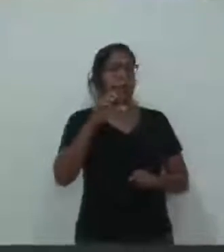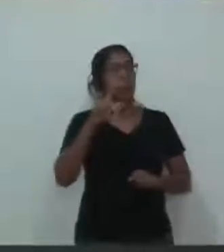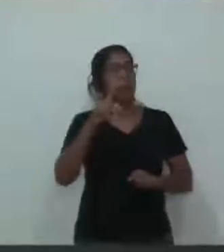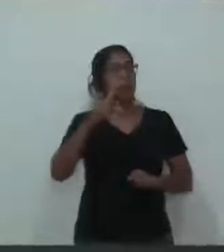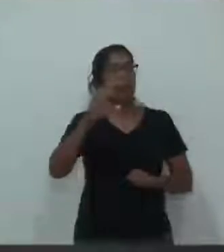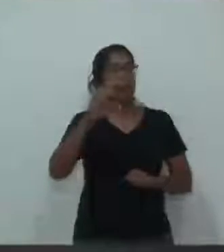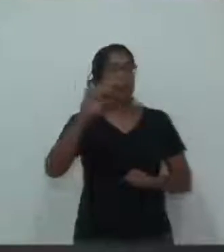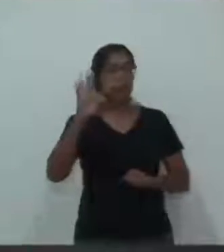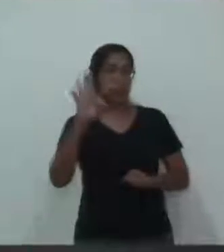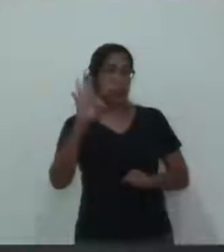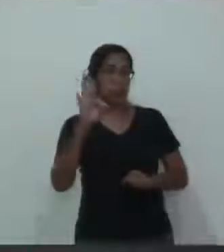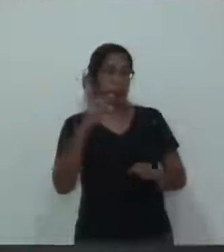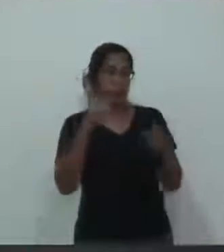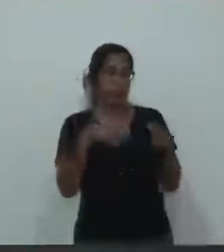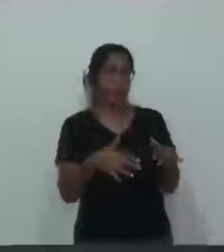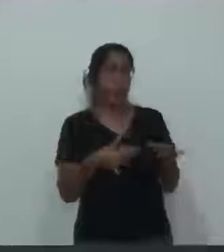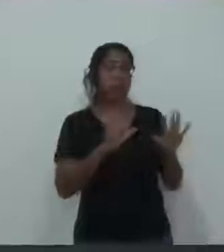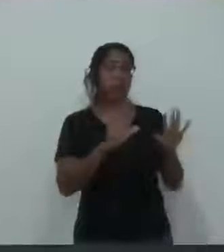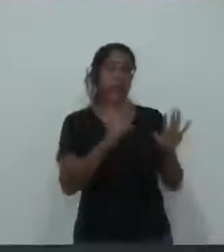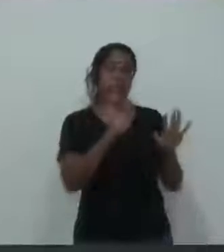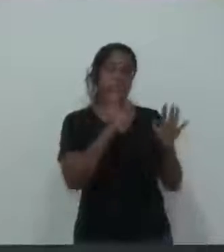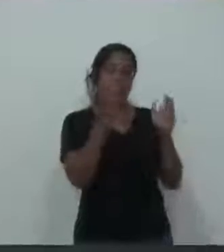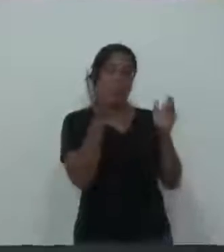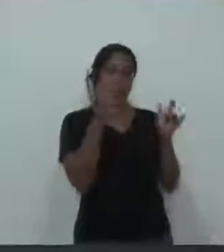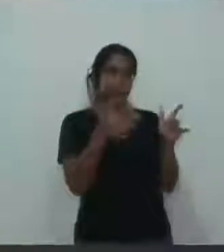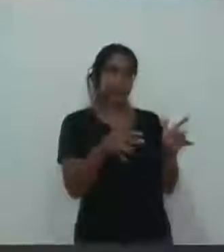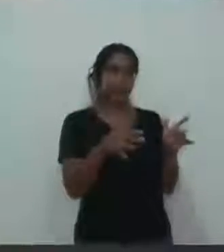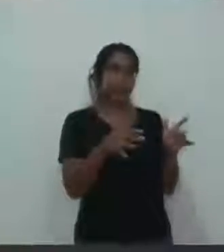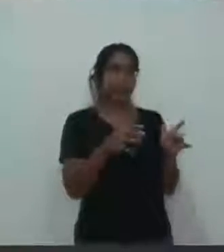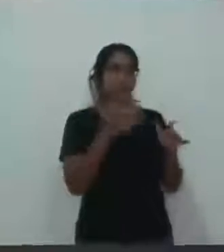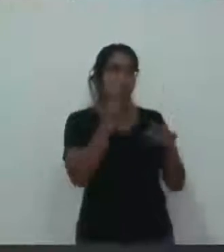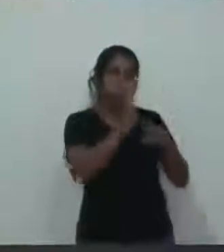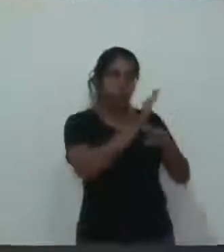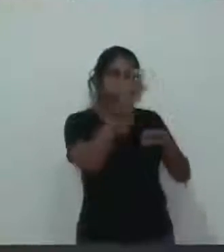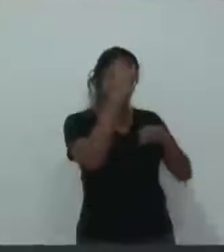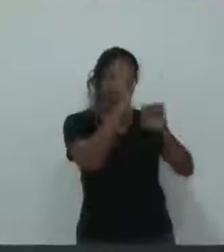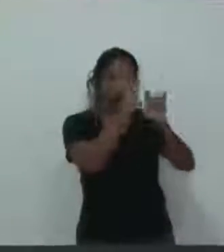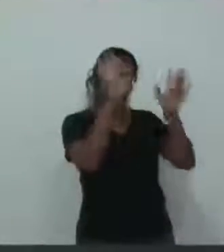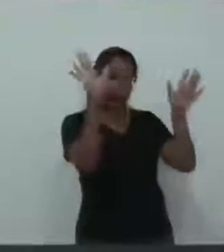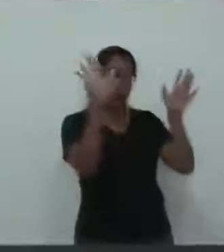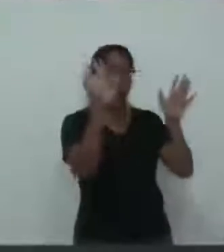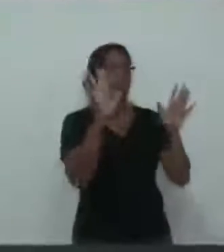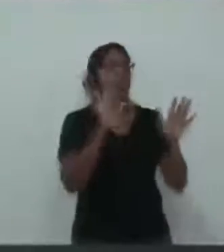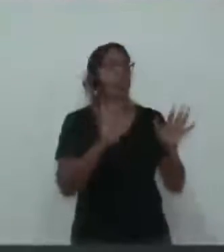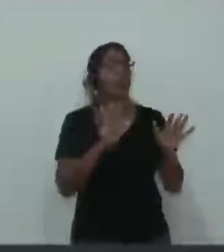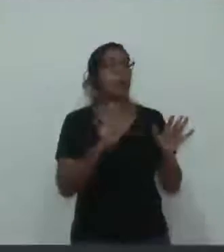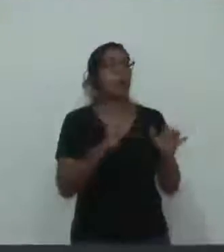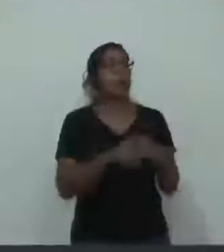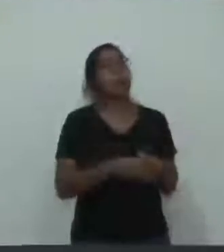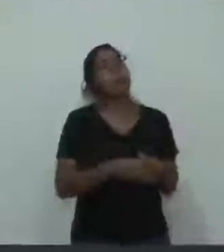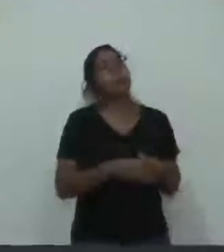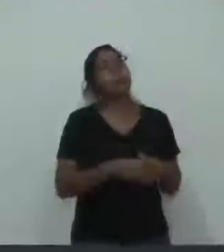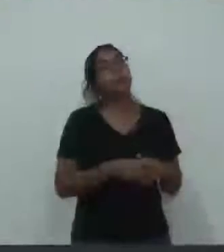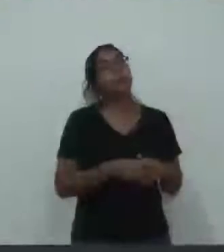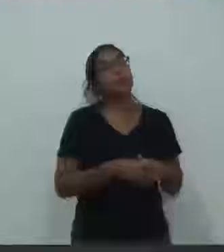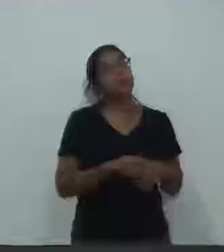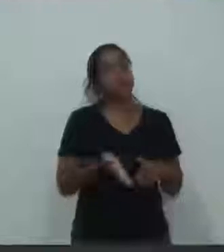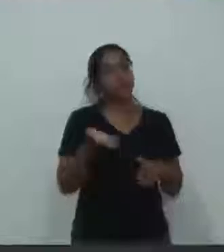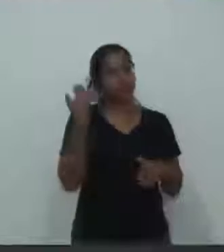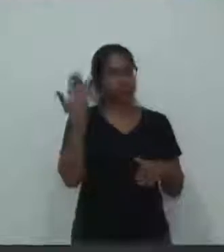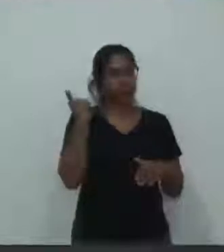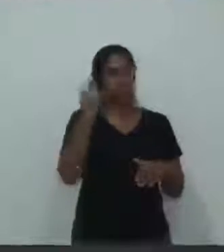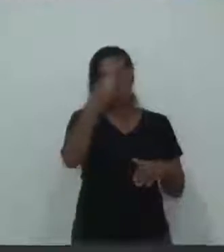Tem a palavra, vereador. Então, só para ficar bem claro, quando a gente recebeu o projeto da